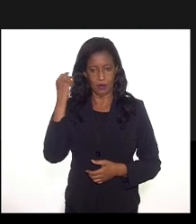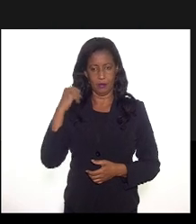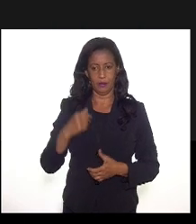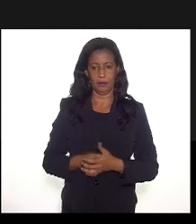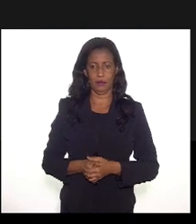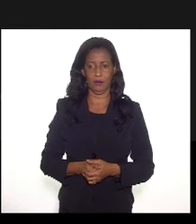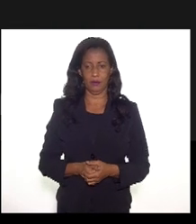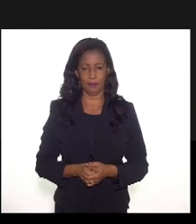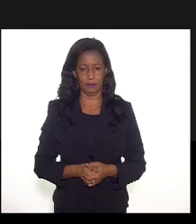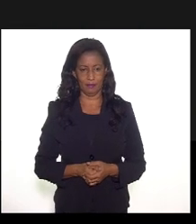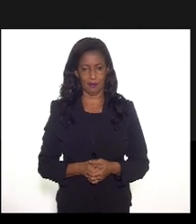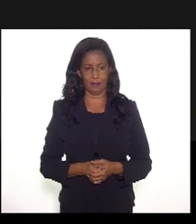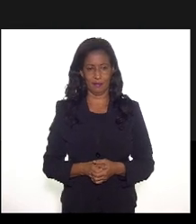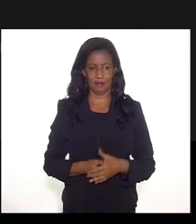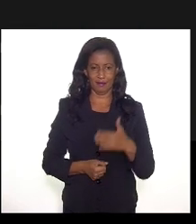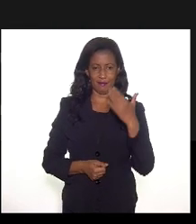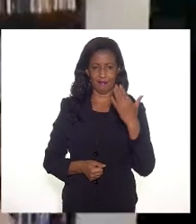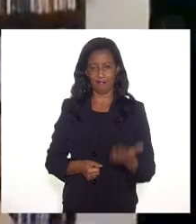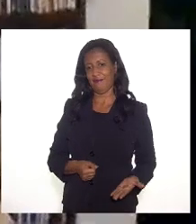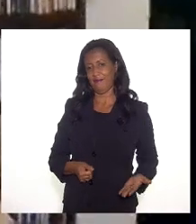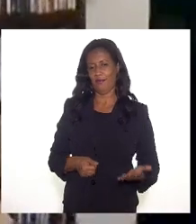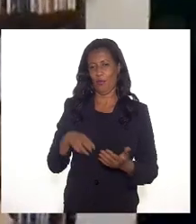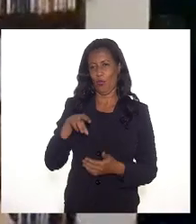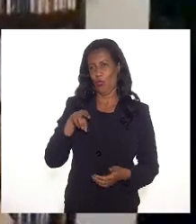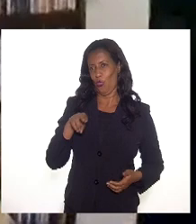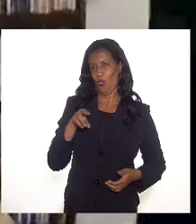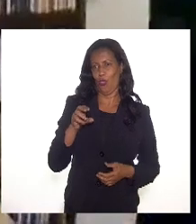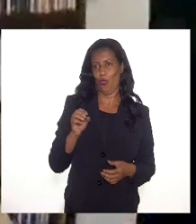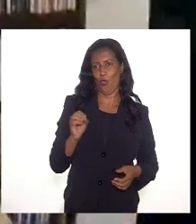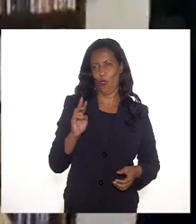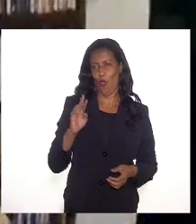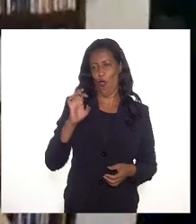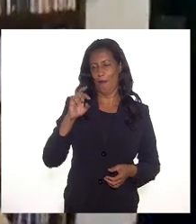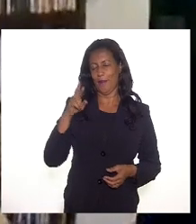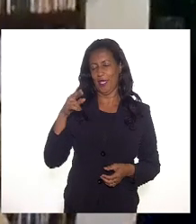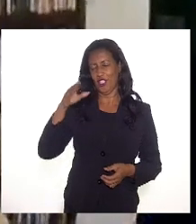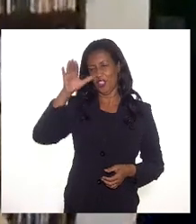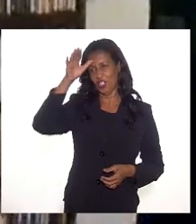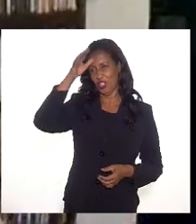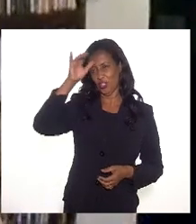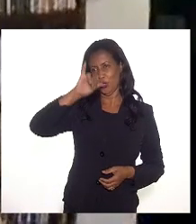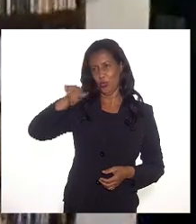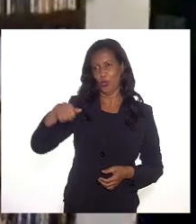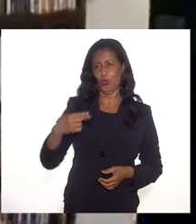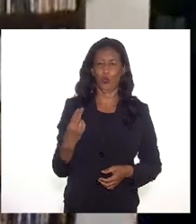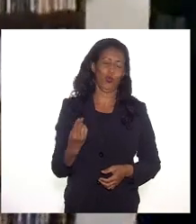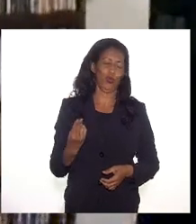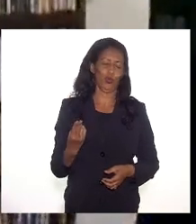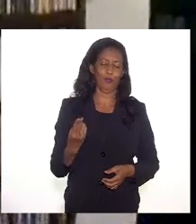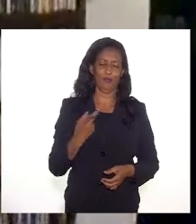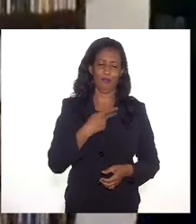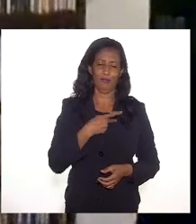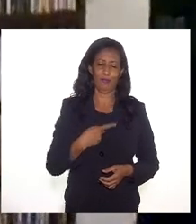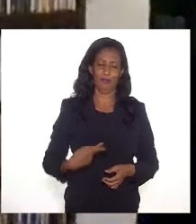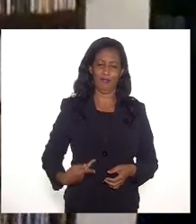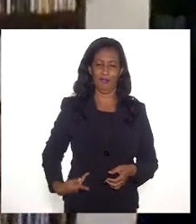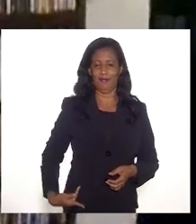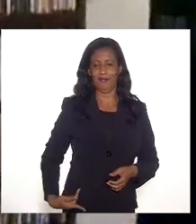regimental nobre deputada Tia Ju que preside